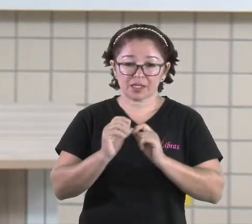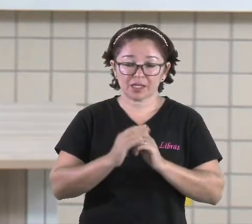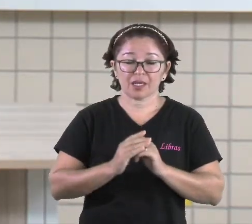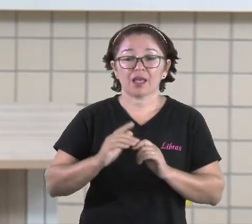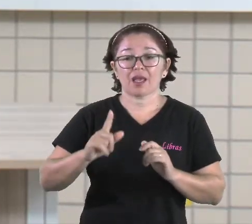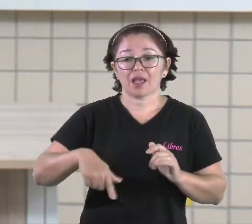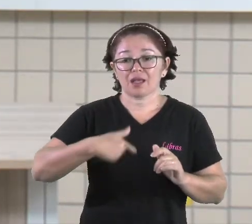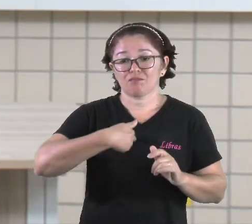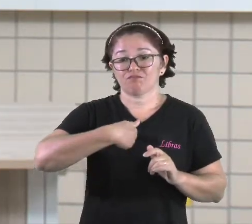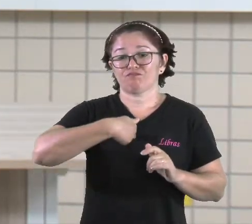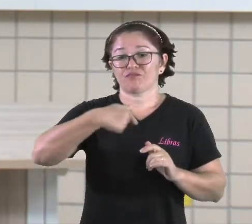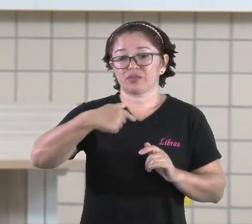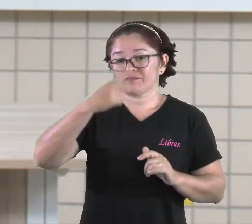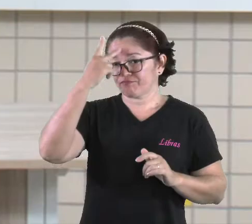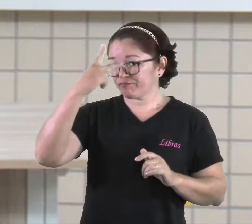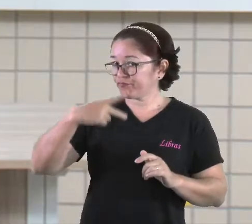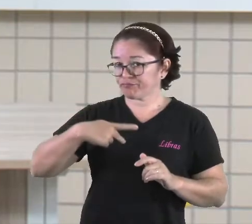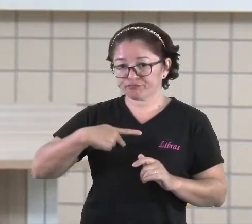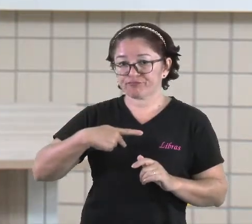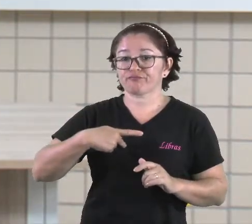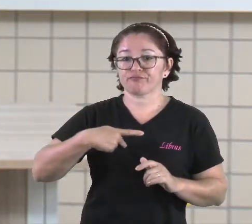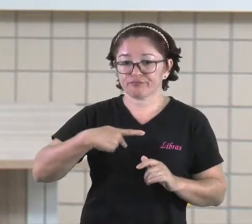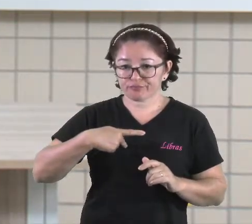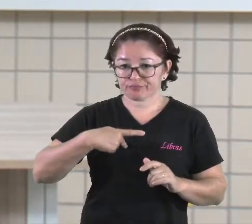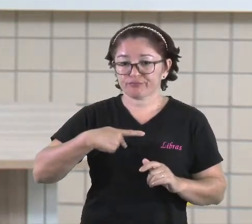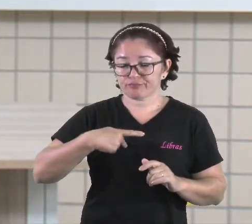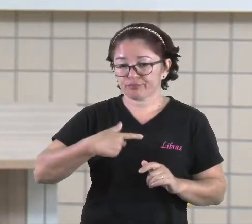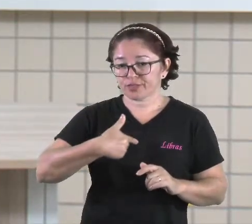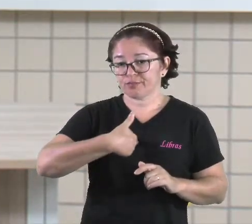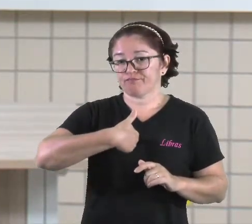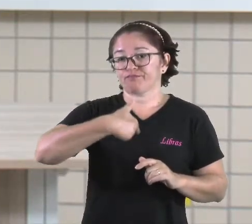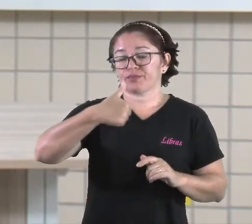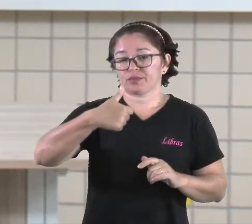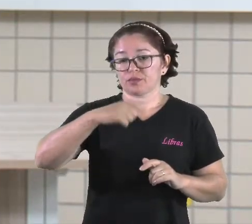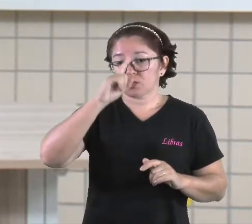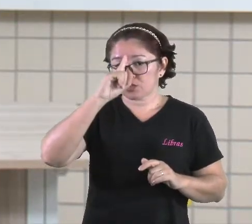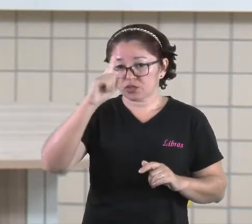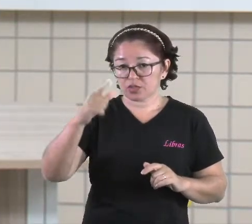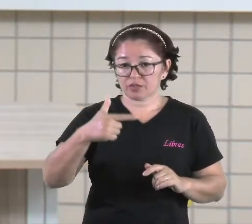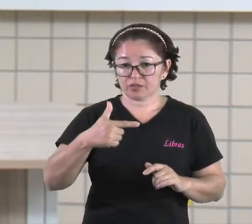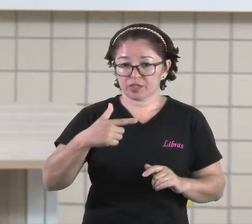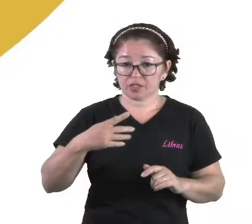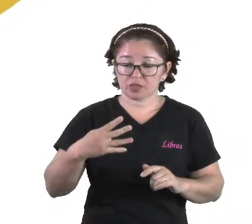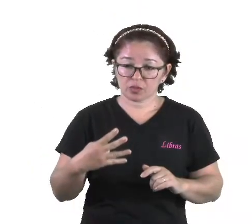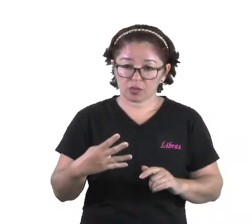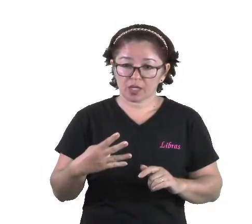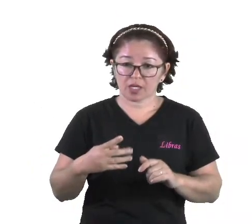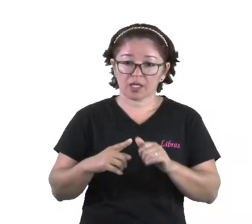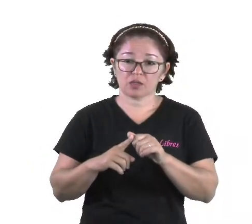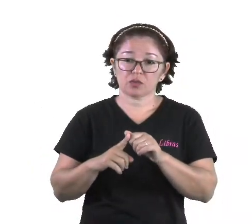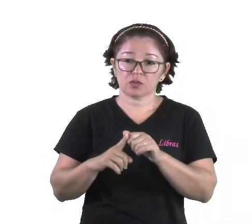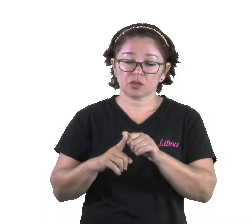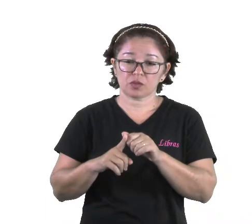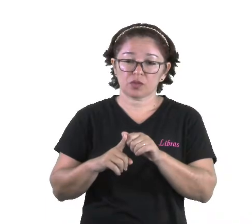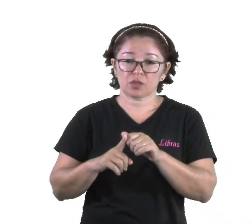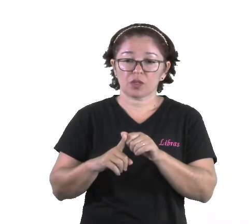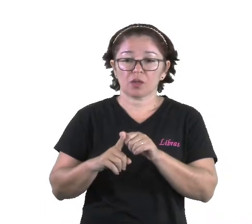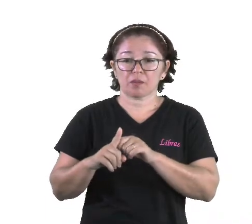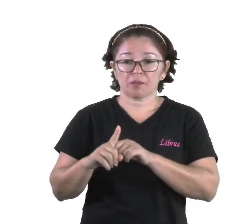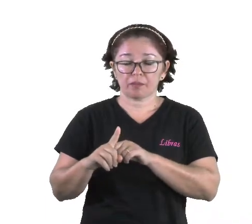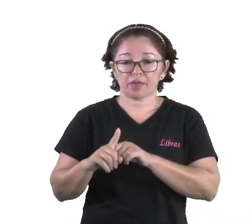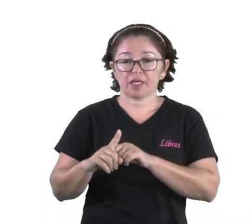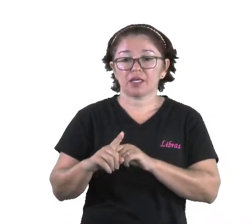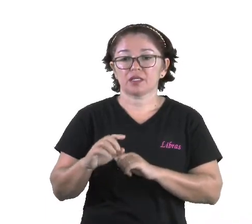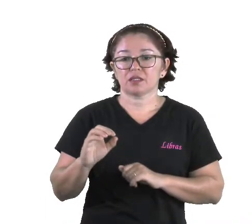do Catete, no Rio de Janeiro, no dia 24 de 8 de 1954. A Revolução